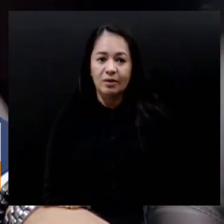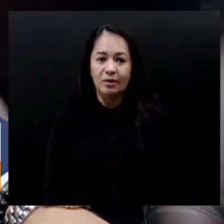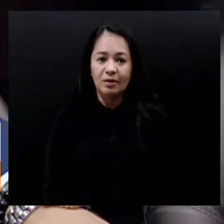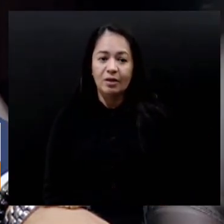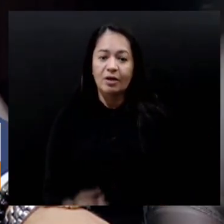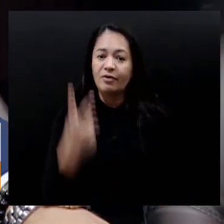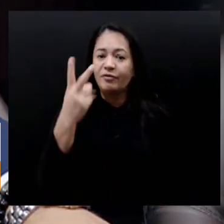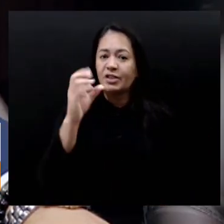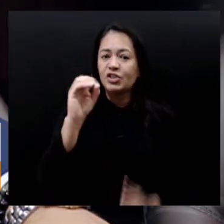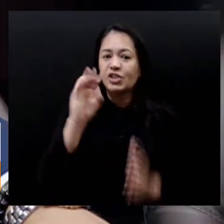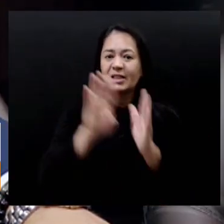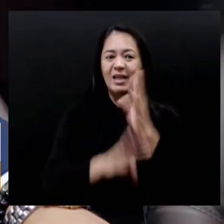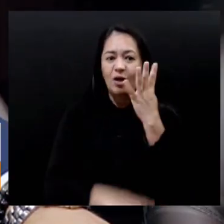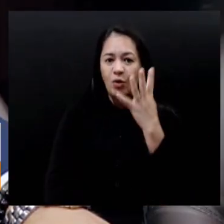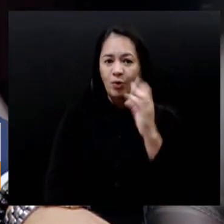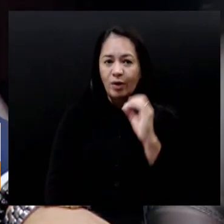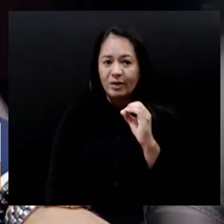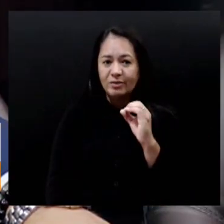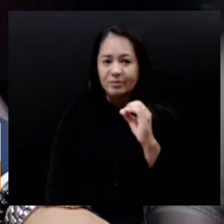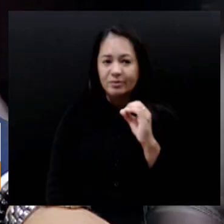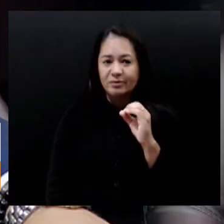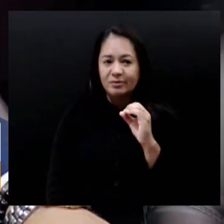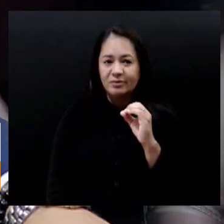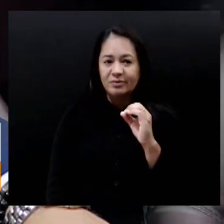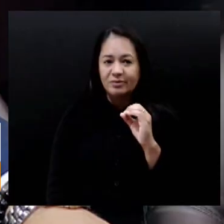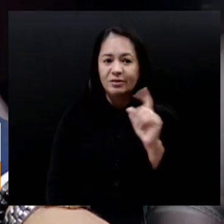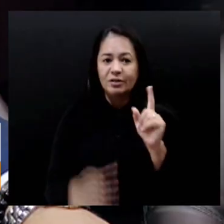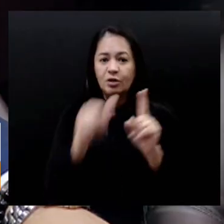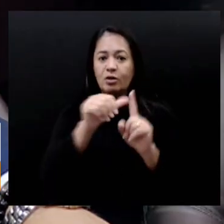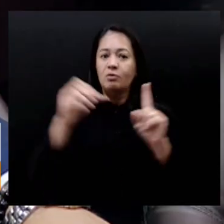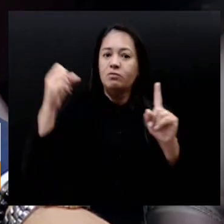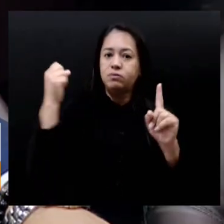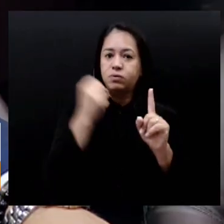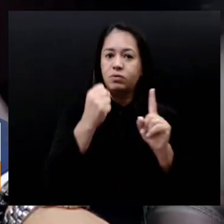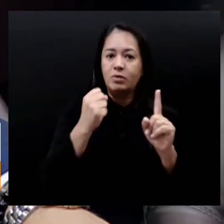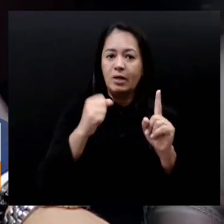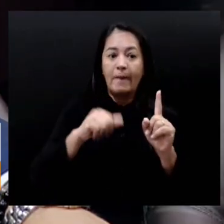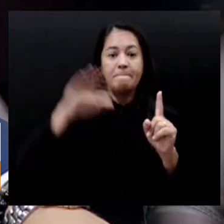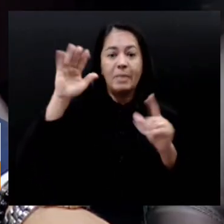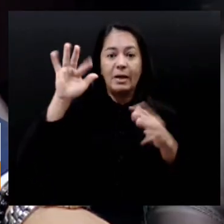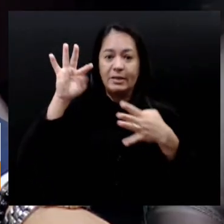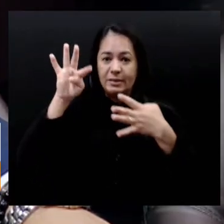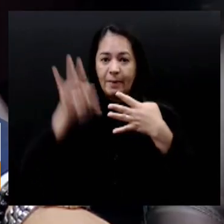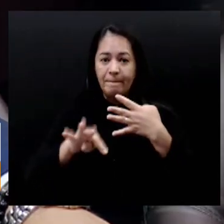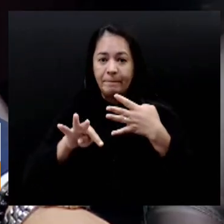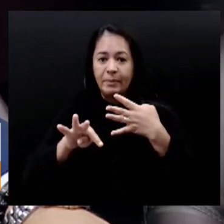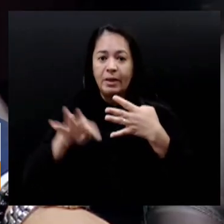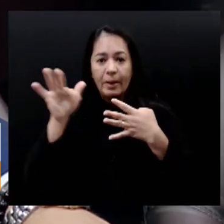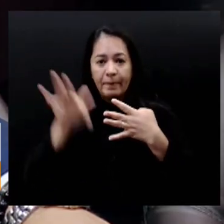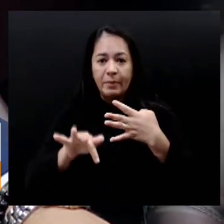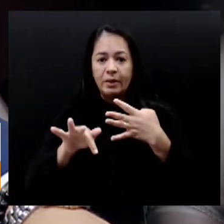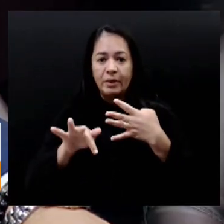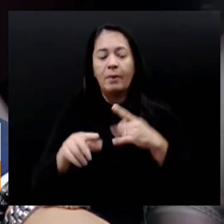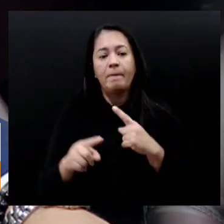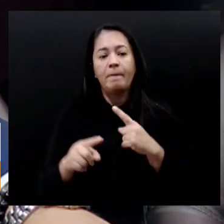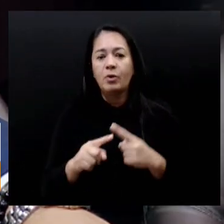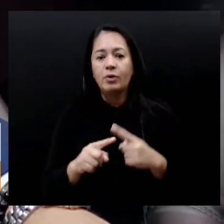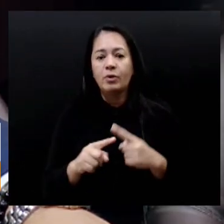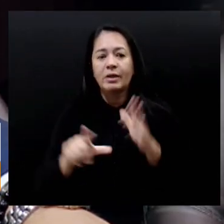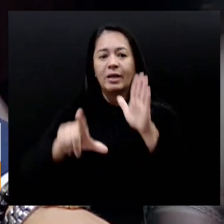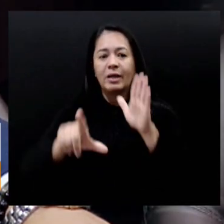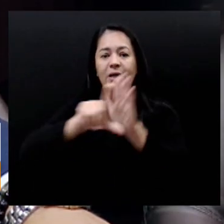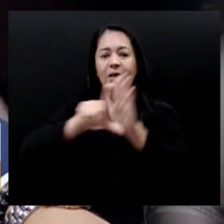30 é pena de latrocínio. O feminicídio ficou mais alto do que o latrocínio. E por quê? Porque o legislador no Brasil, ele tem uma ferramenta